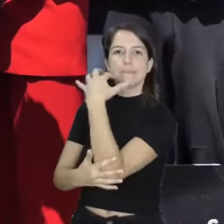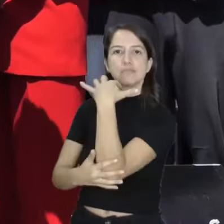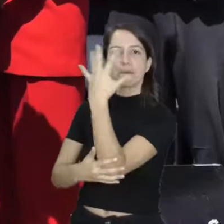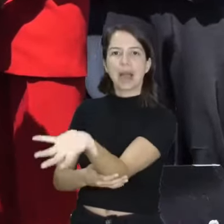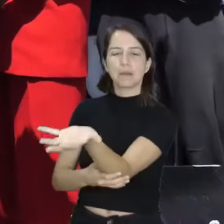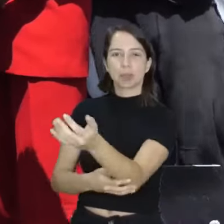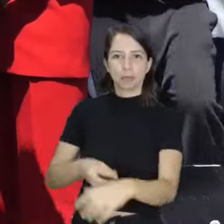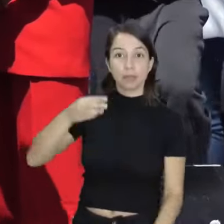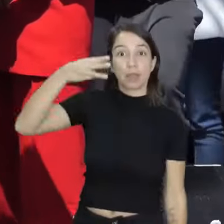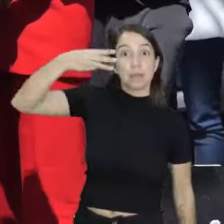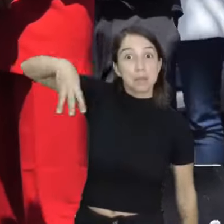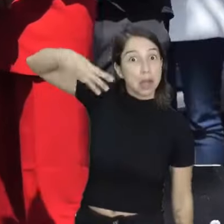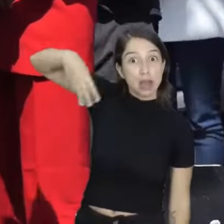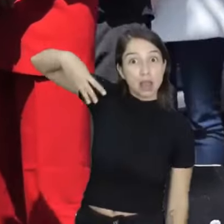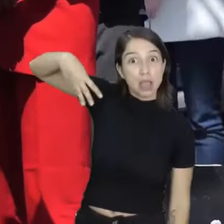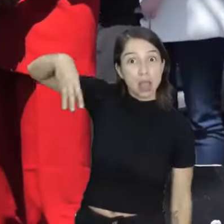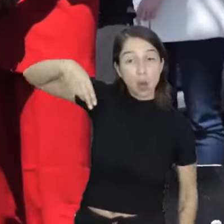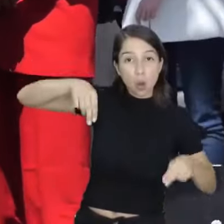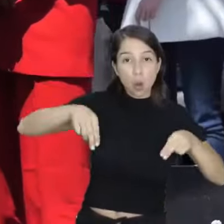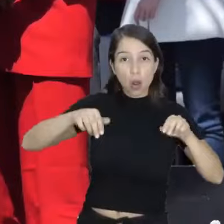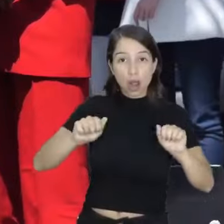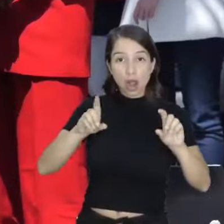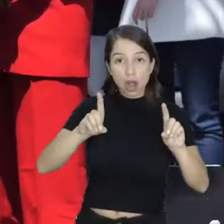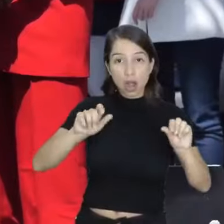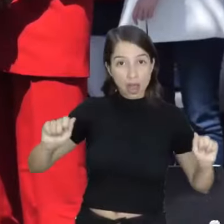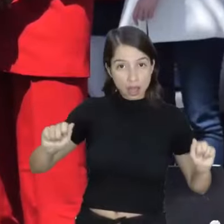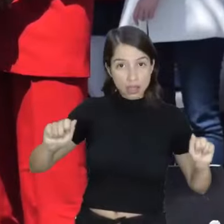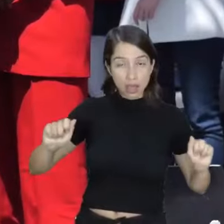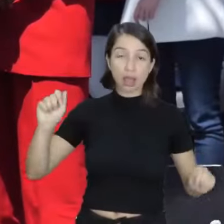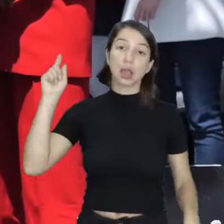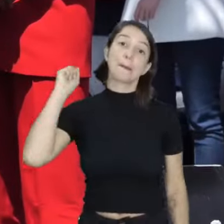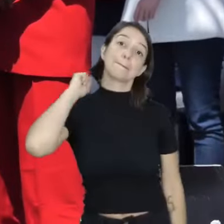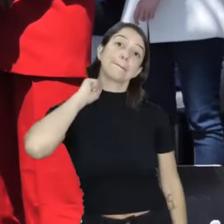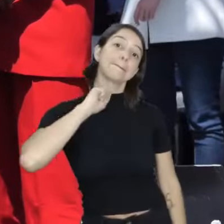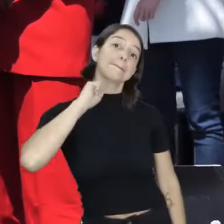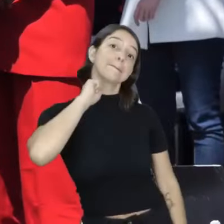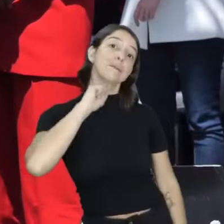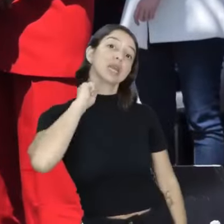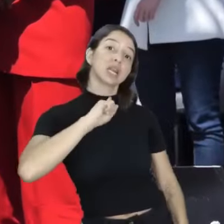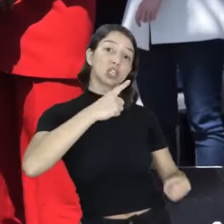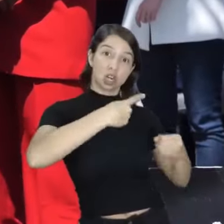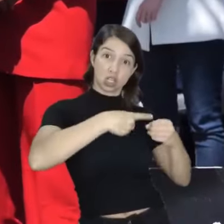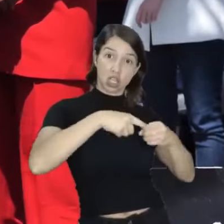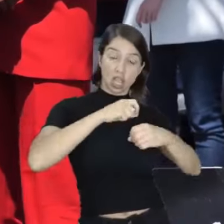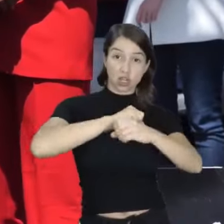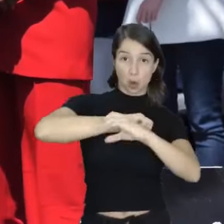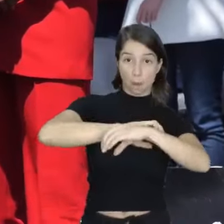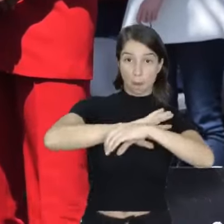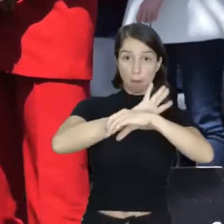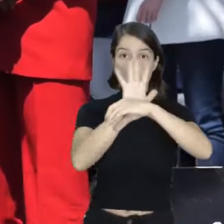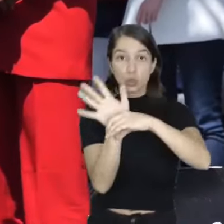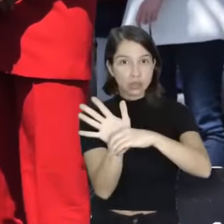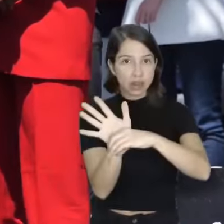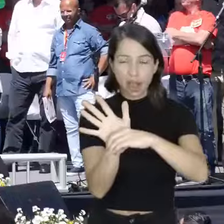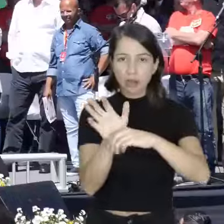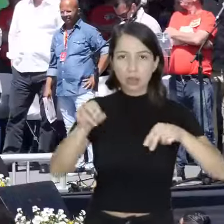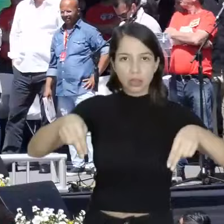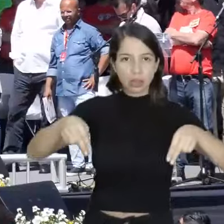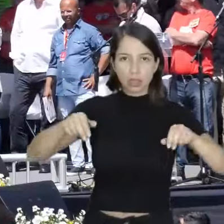Minas Gerais. O pouco de obra que ele fala, Dilma, é obra que nós deixamos em construção do